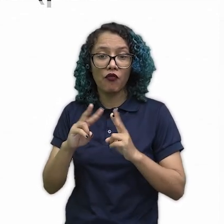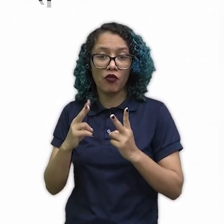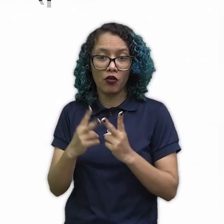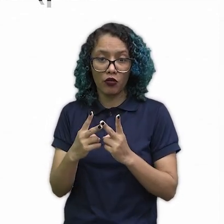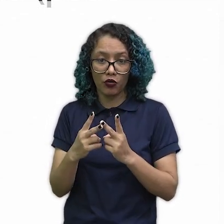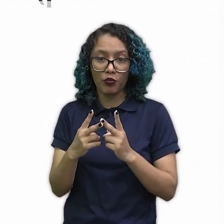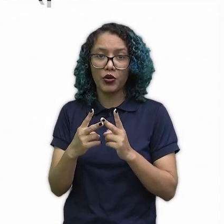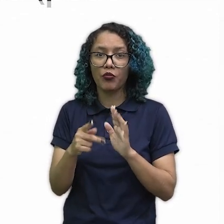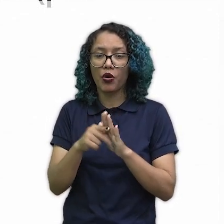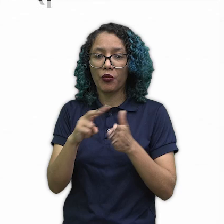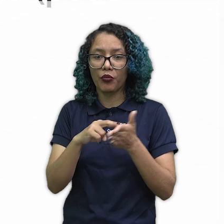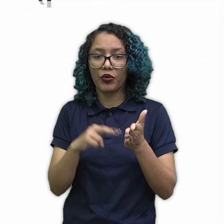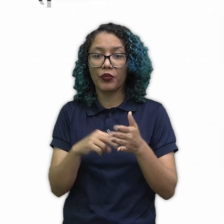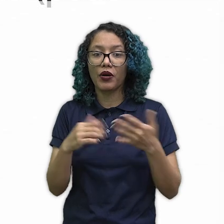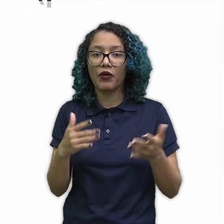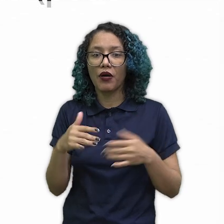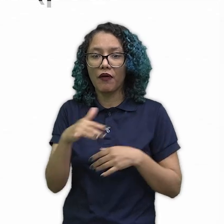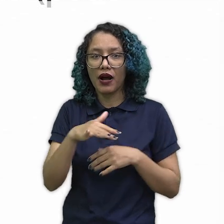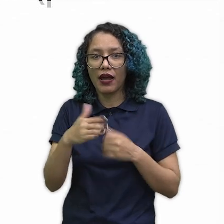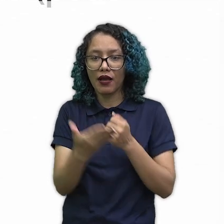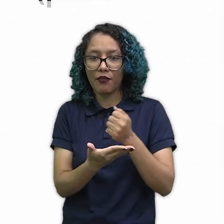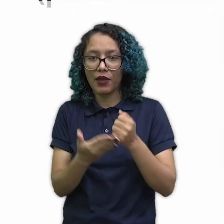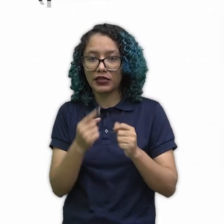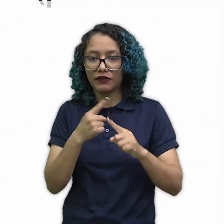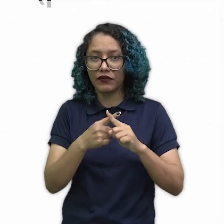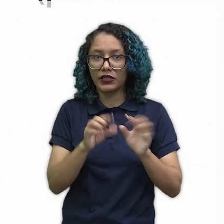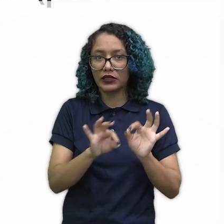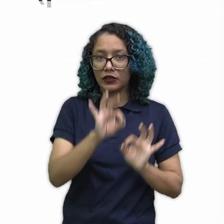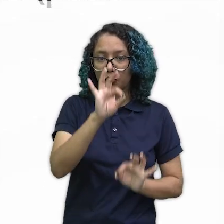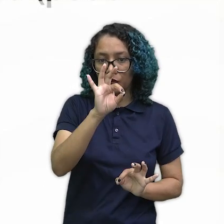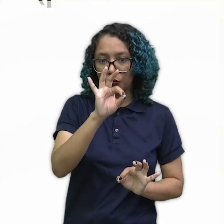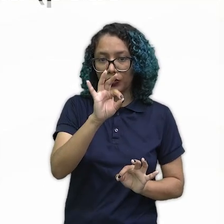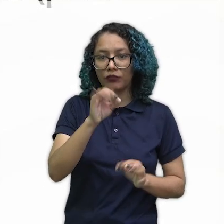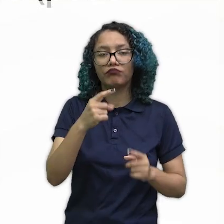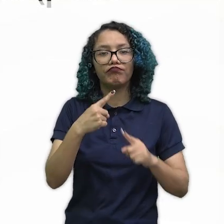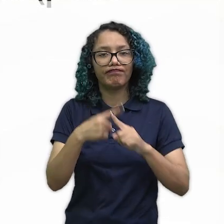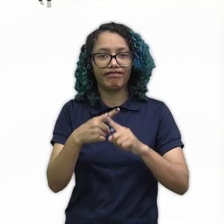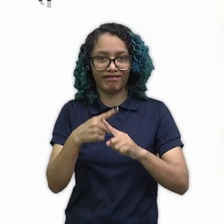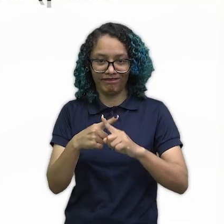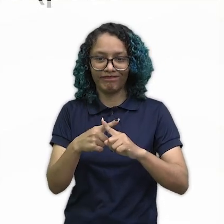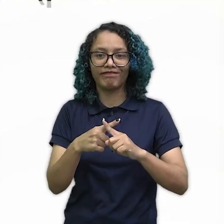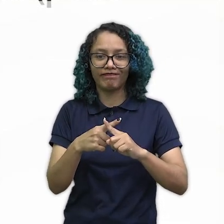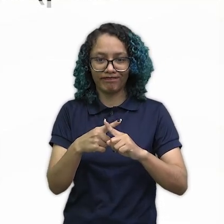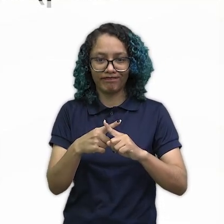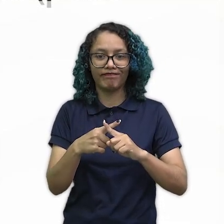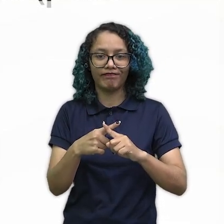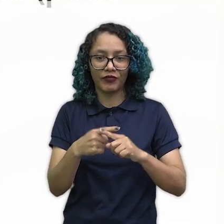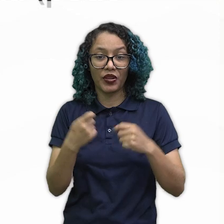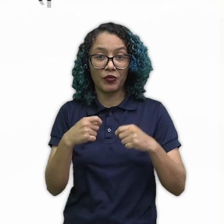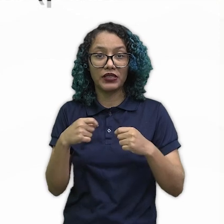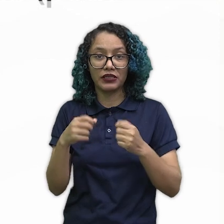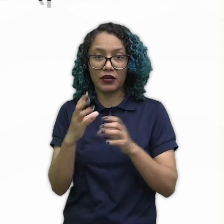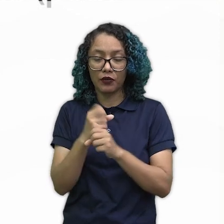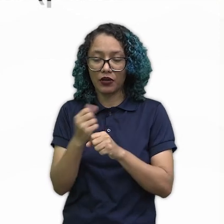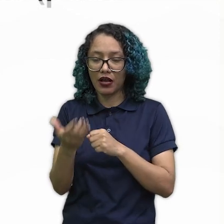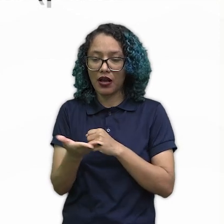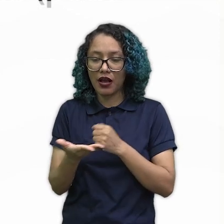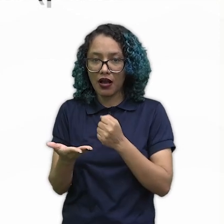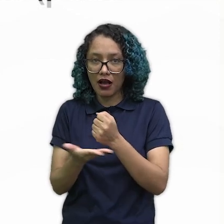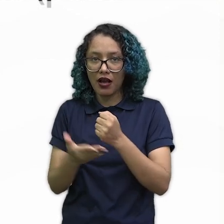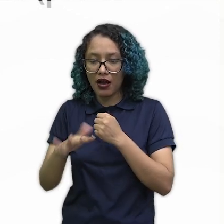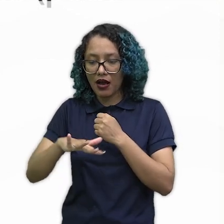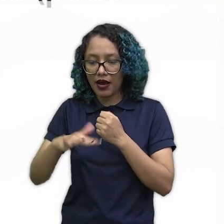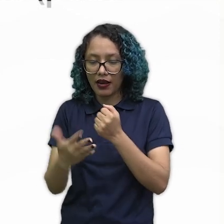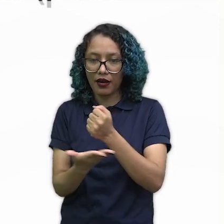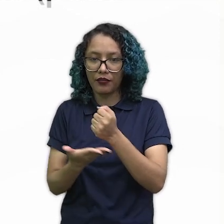é a área da base vezes a altura. Ou seja, é uma multiplicação. Você vai calcular a área da base e você